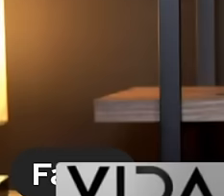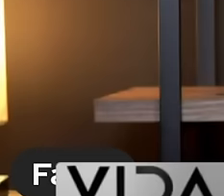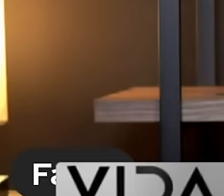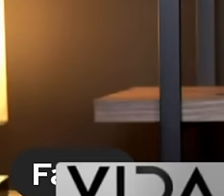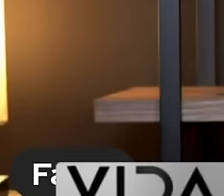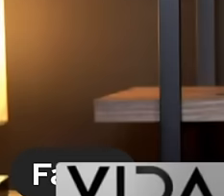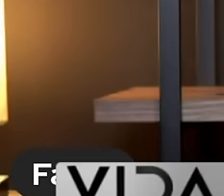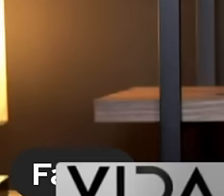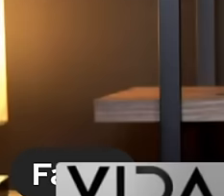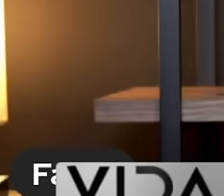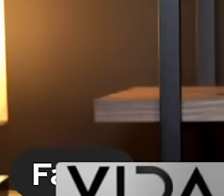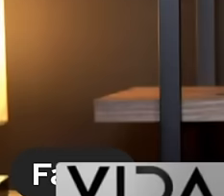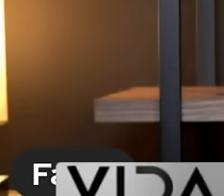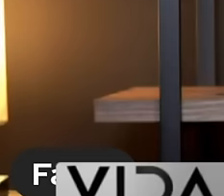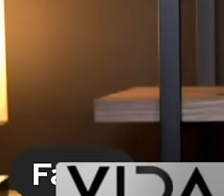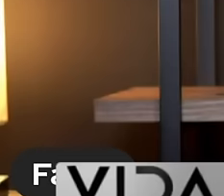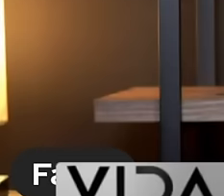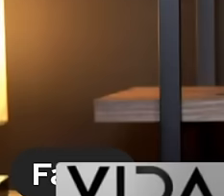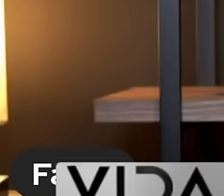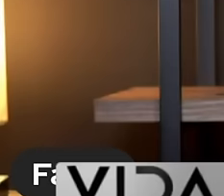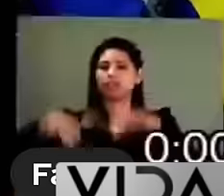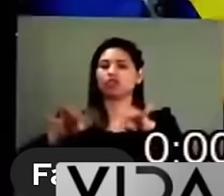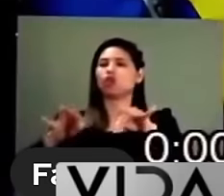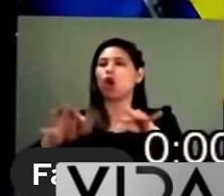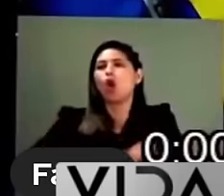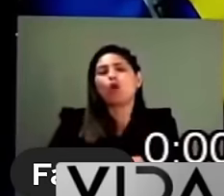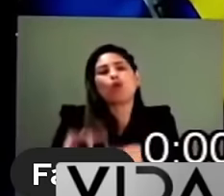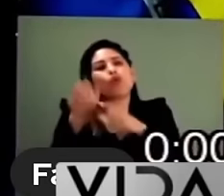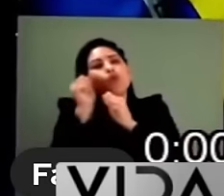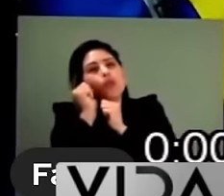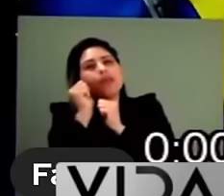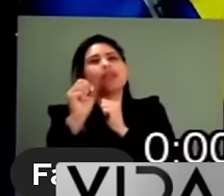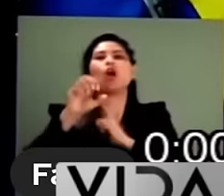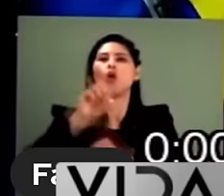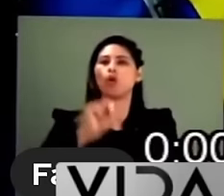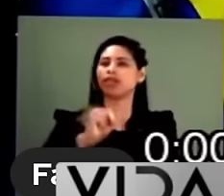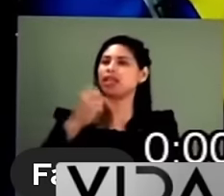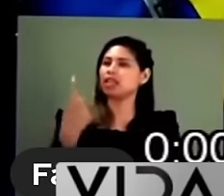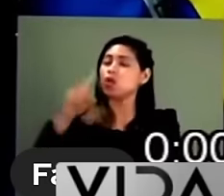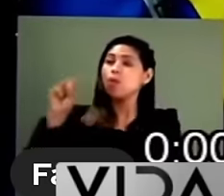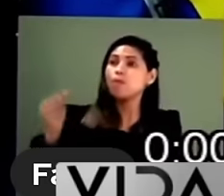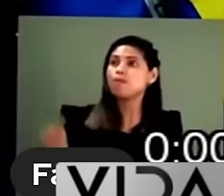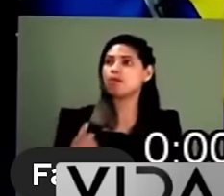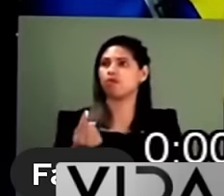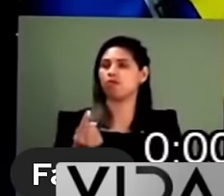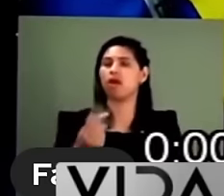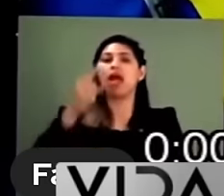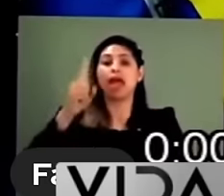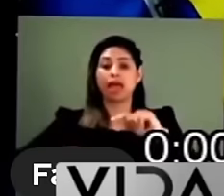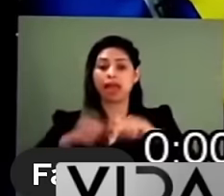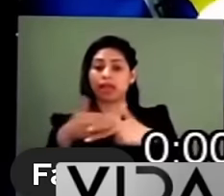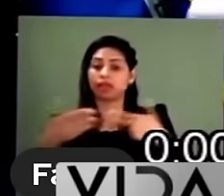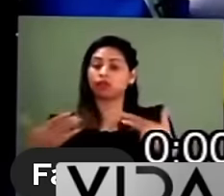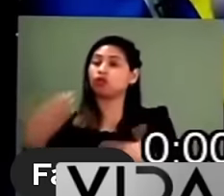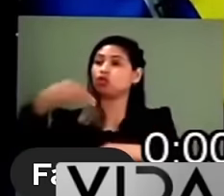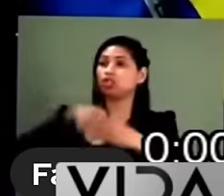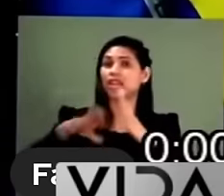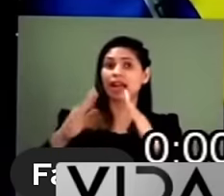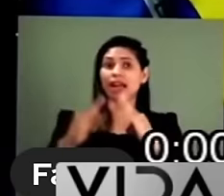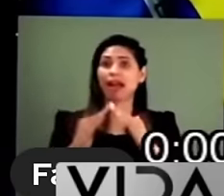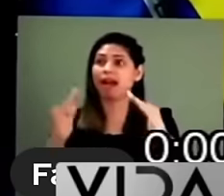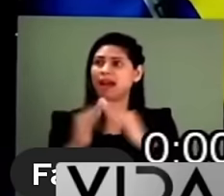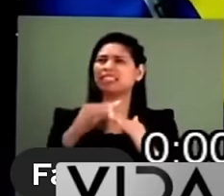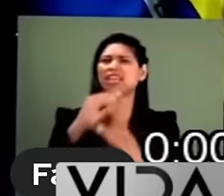para você entender a jogada. Vamos lá. De cama, gente, R$88 mil. Eu levo quilômetros. 615 mil reais para